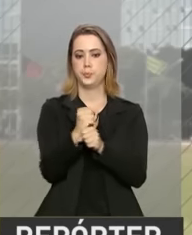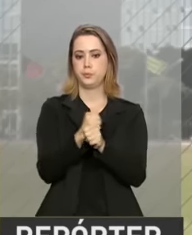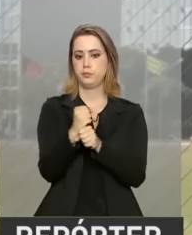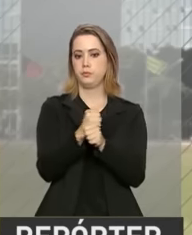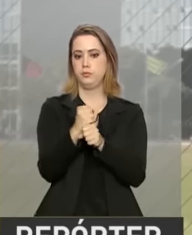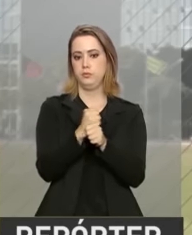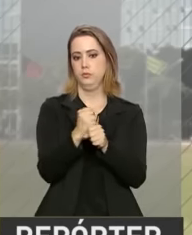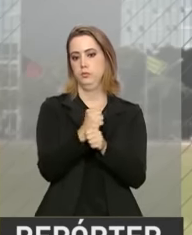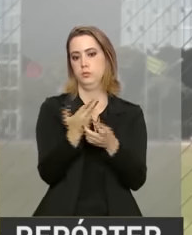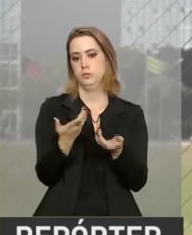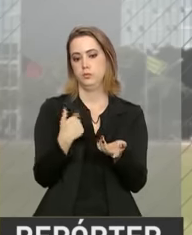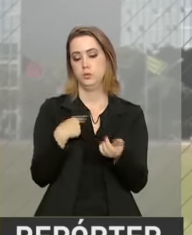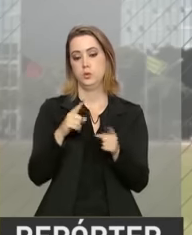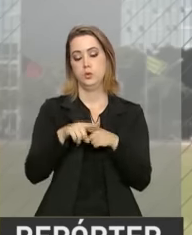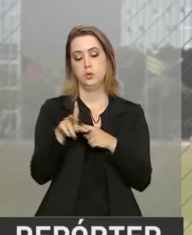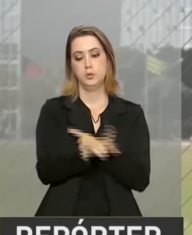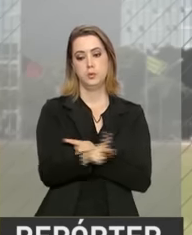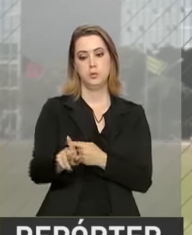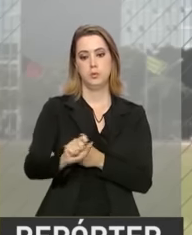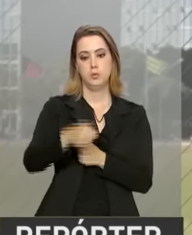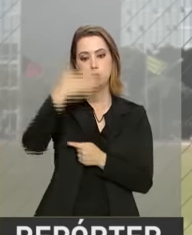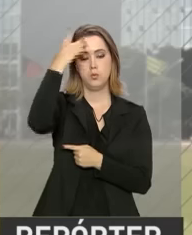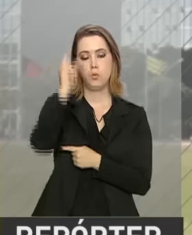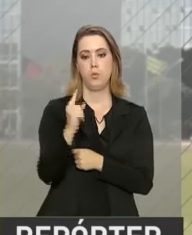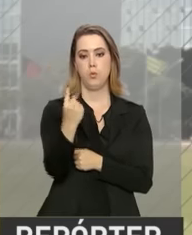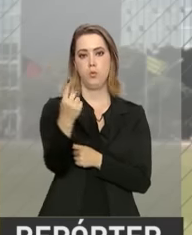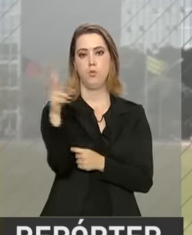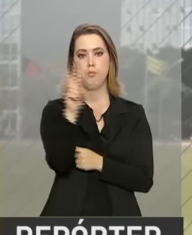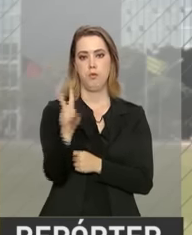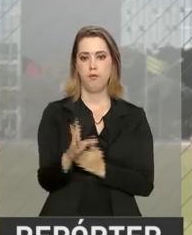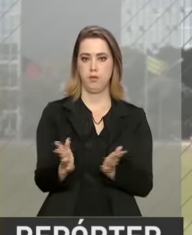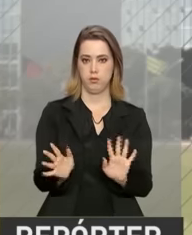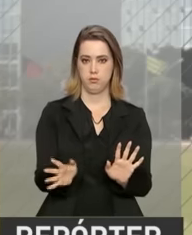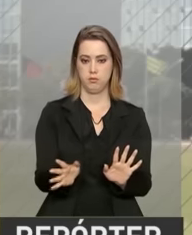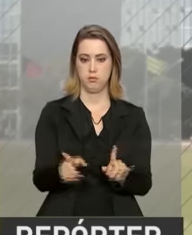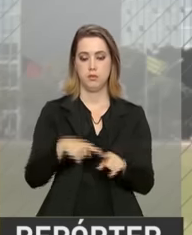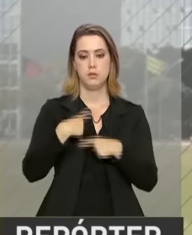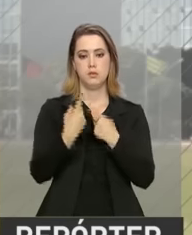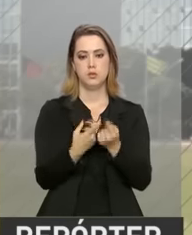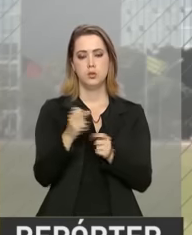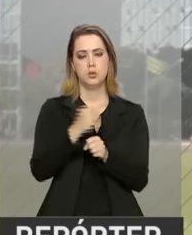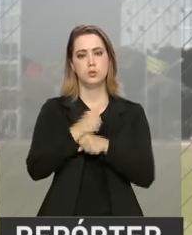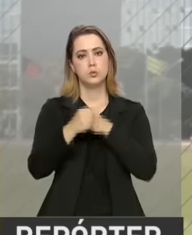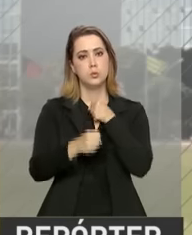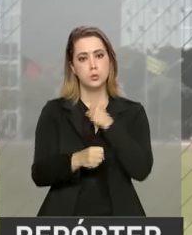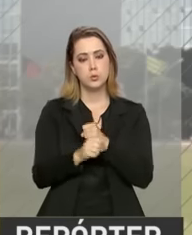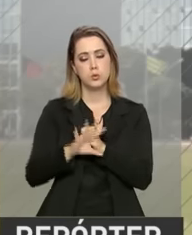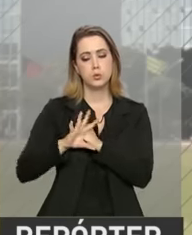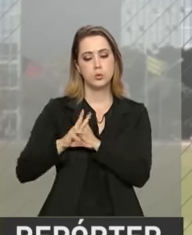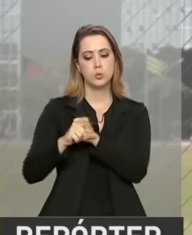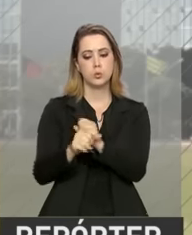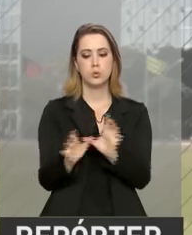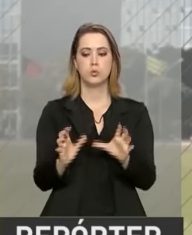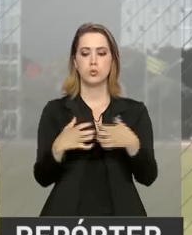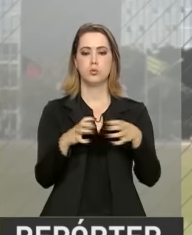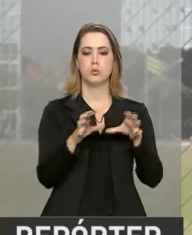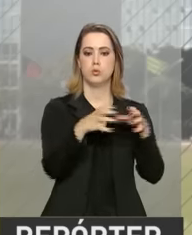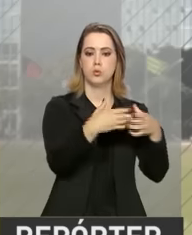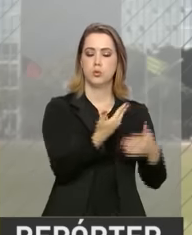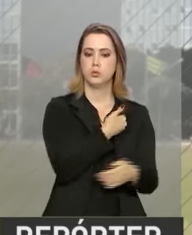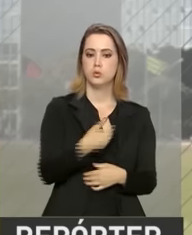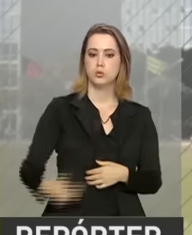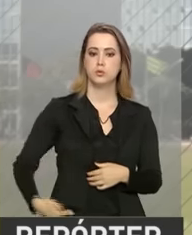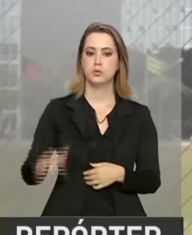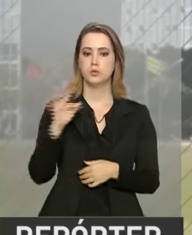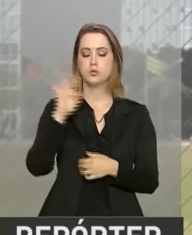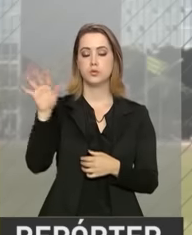presidente da República, mas isso apenas uma vez em cada mandato. No ano que vem, todas as áreas do governo federal só poderão